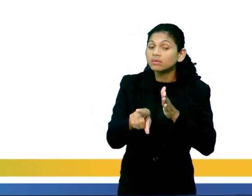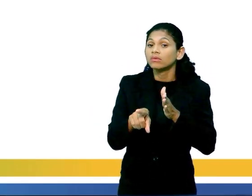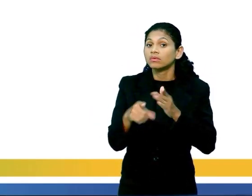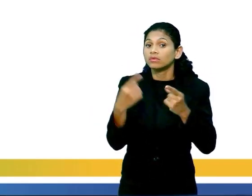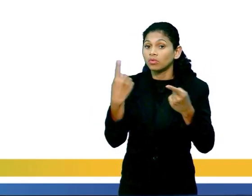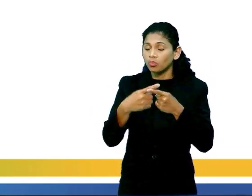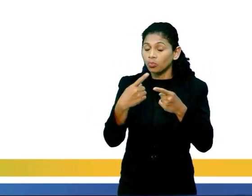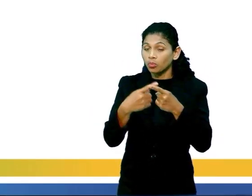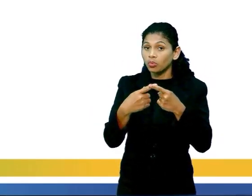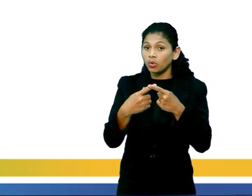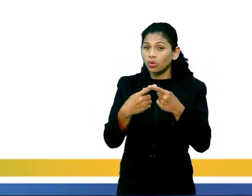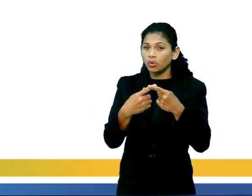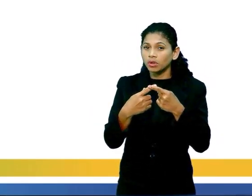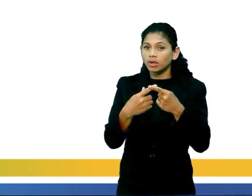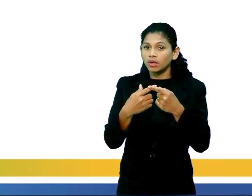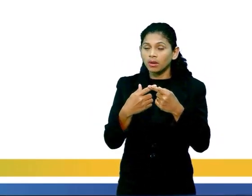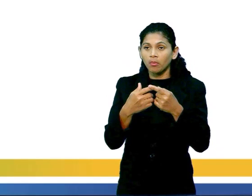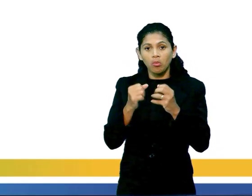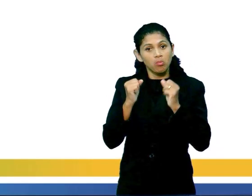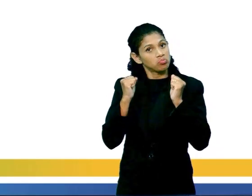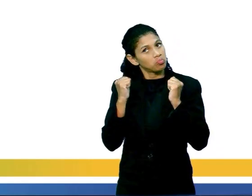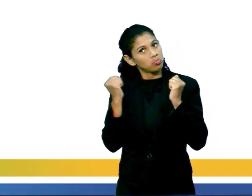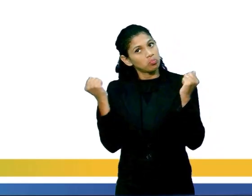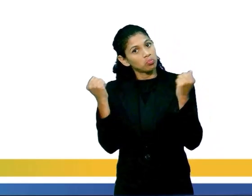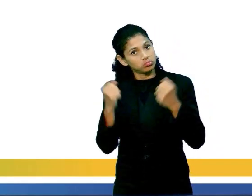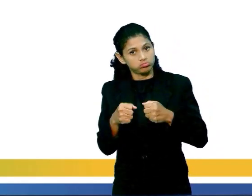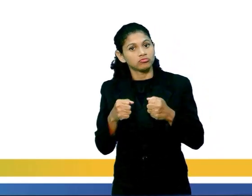início da questão, que é o nosso caso agora.